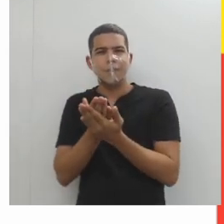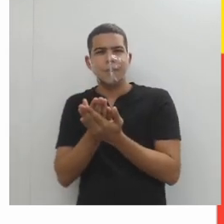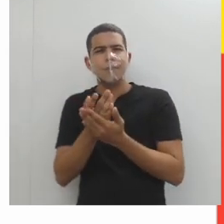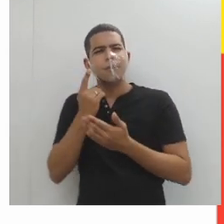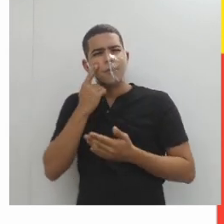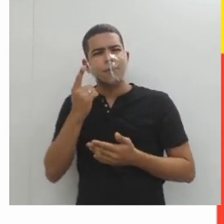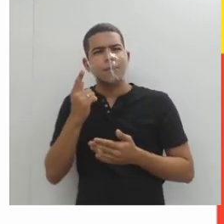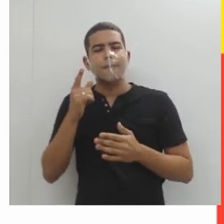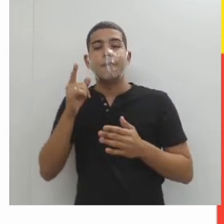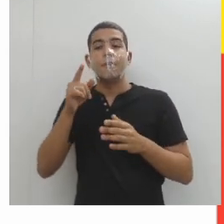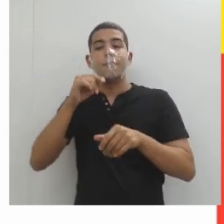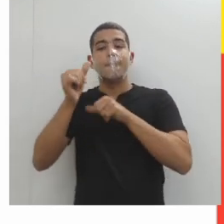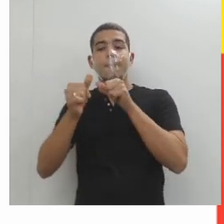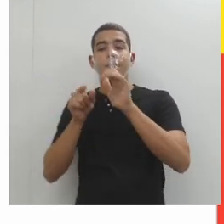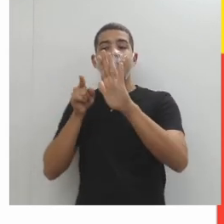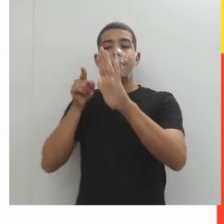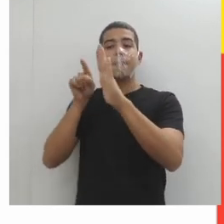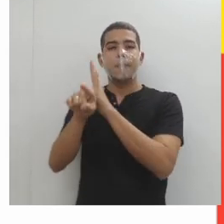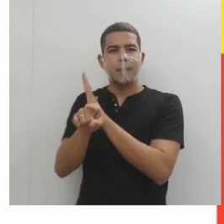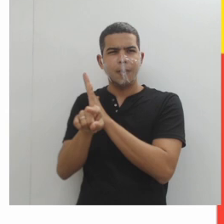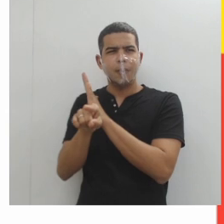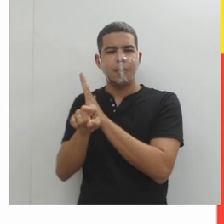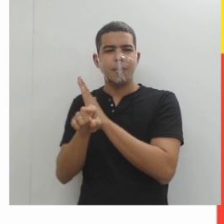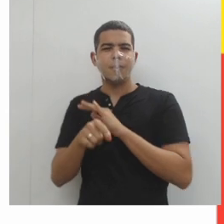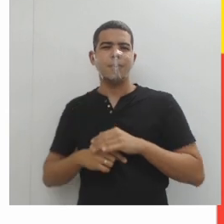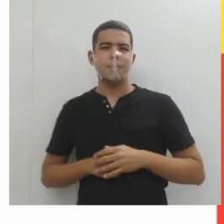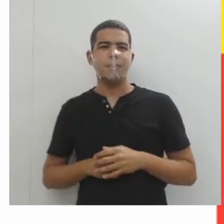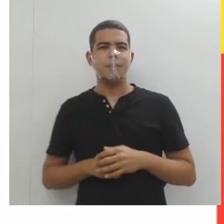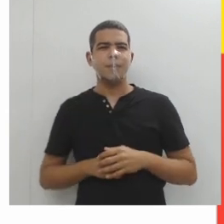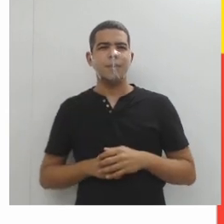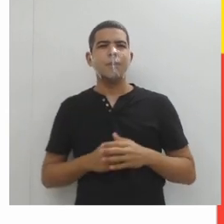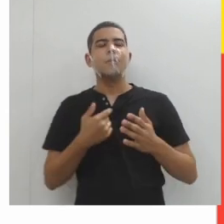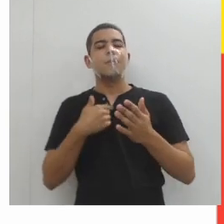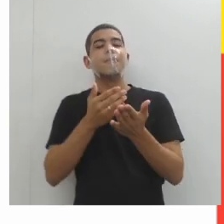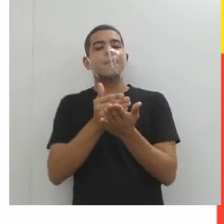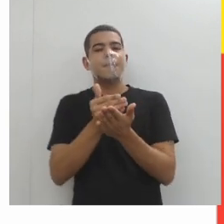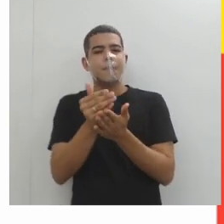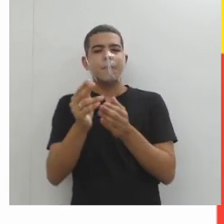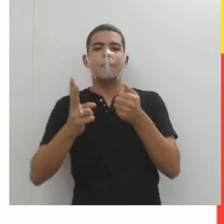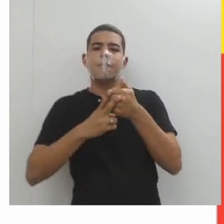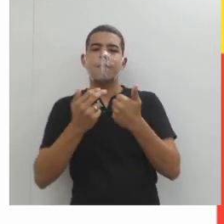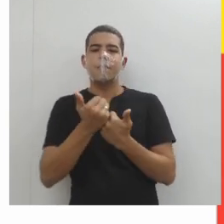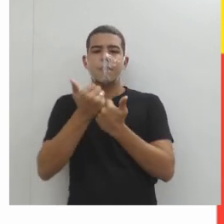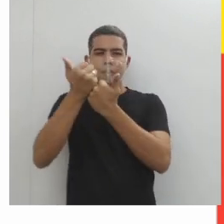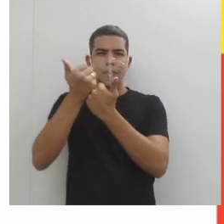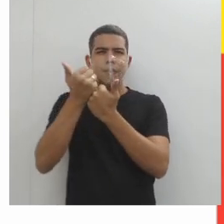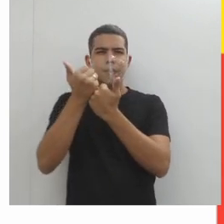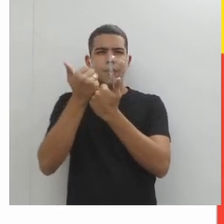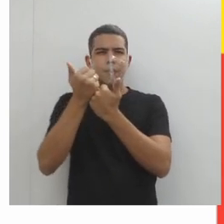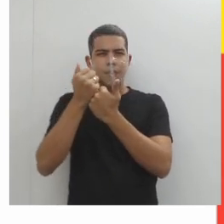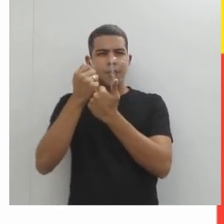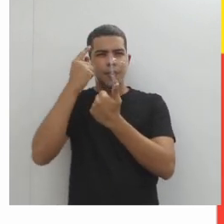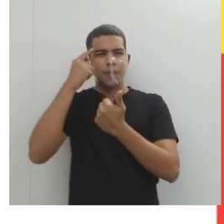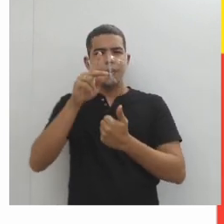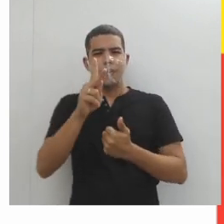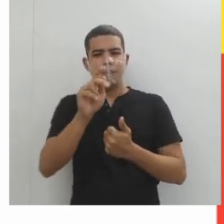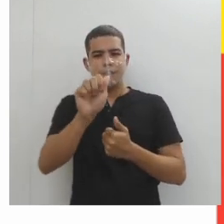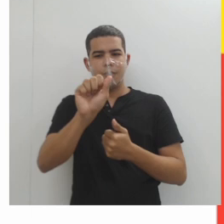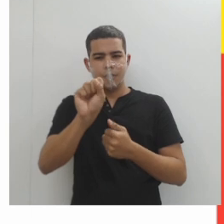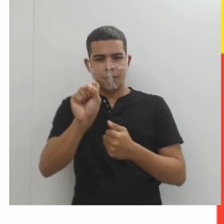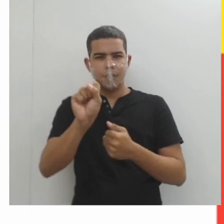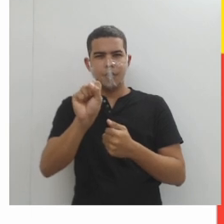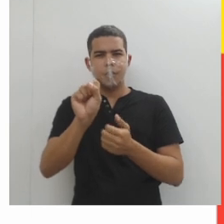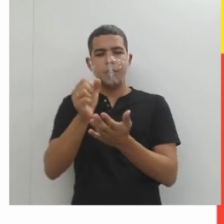com o sujeito, assim como eu fiz lá no número 1. Eu tenho que começar com o verbo auxiliar. O verbo auxiliar já está na tua frase, é o has. Então, coloca o has no